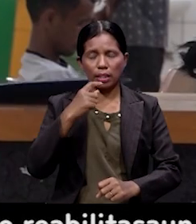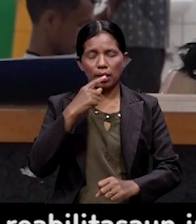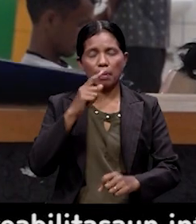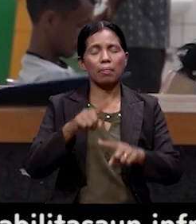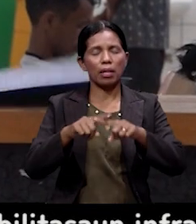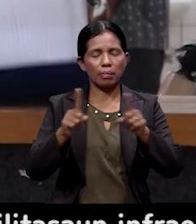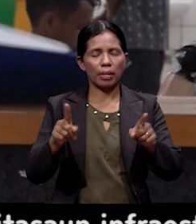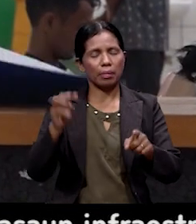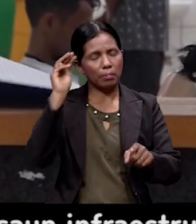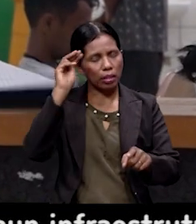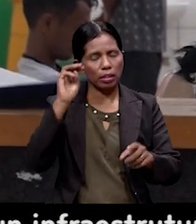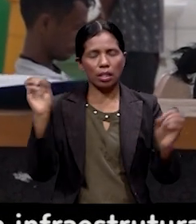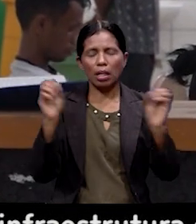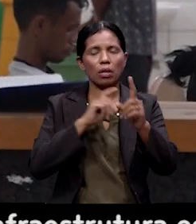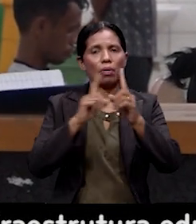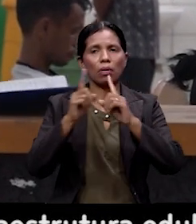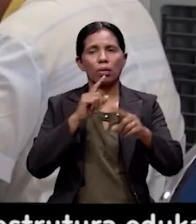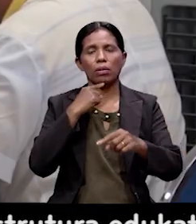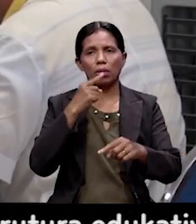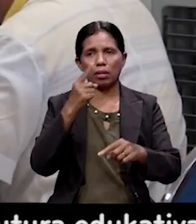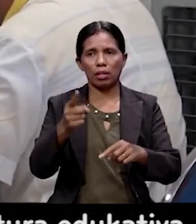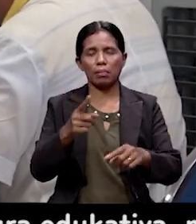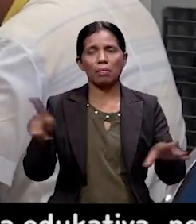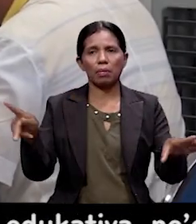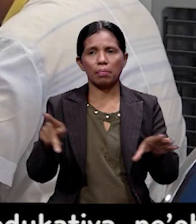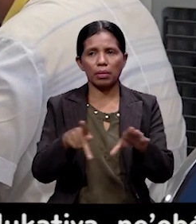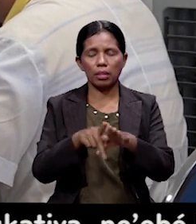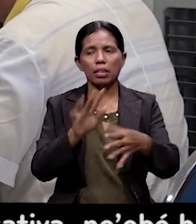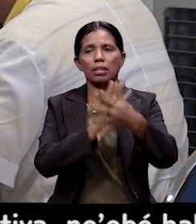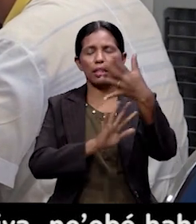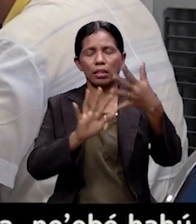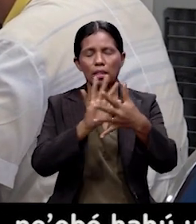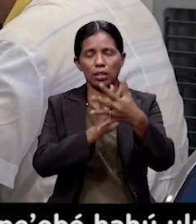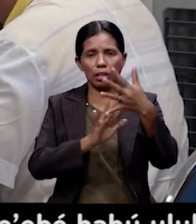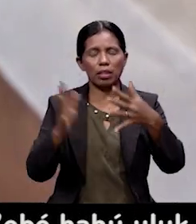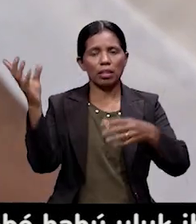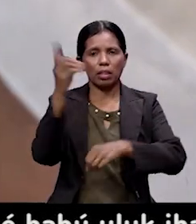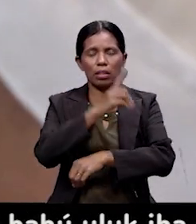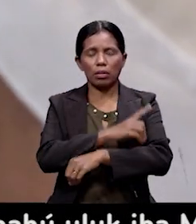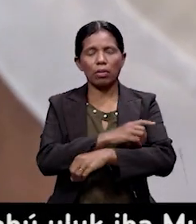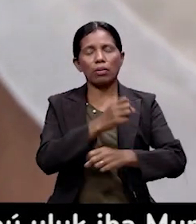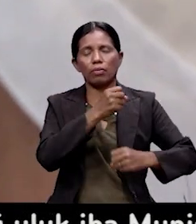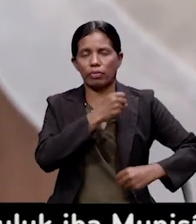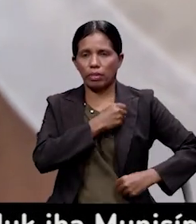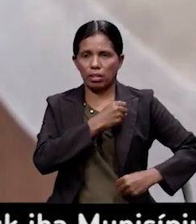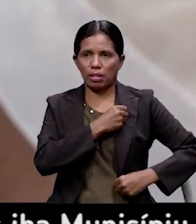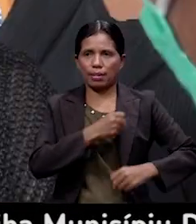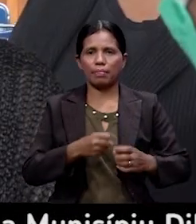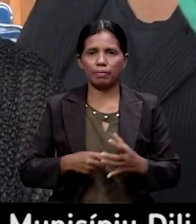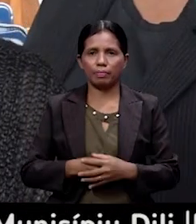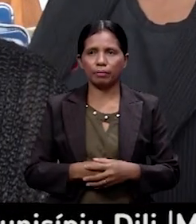ministra rejeita o comentário com razão para participar da cerimônia celebração Loron Falintil Nian.